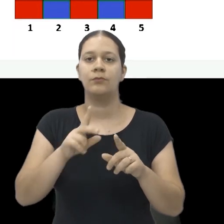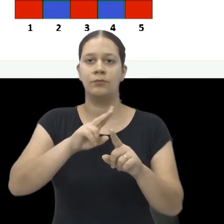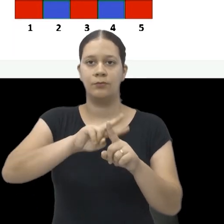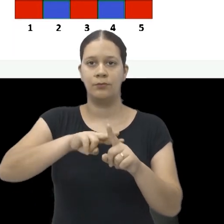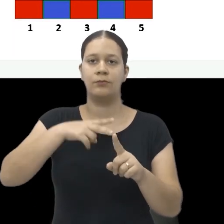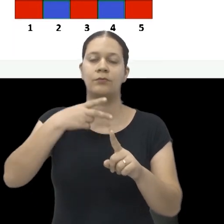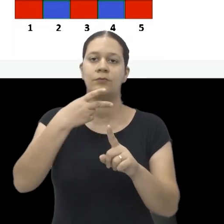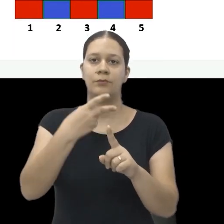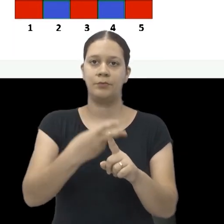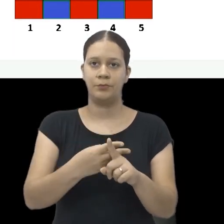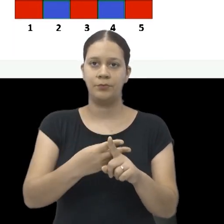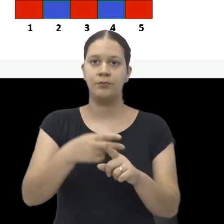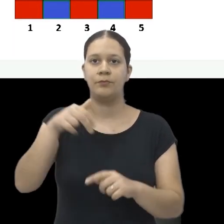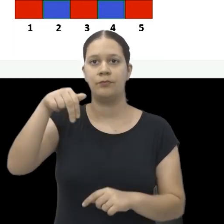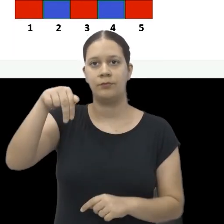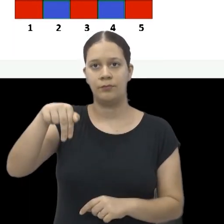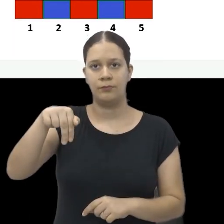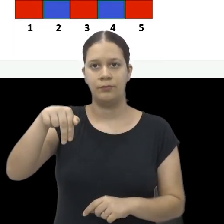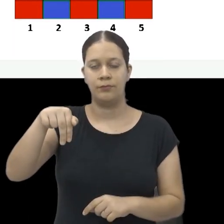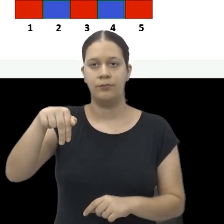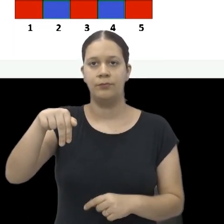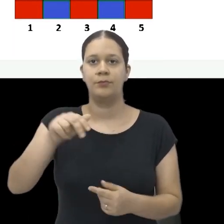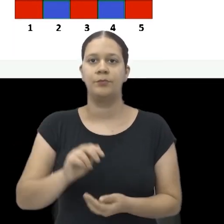ser o dobro de n.